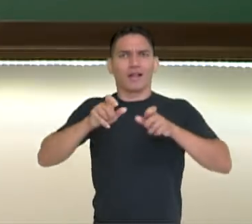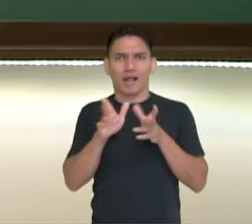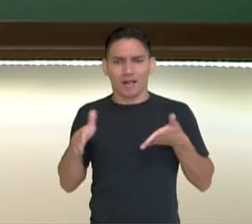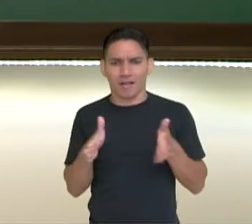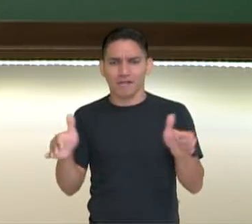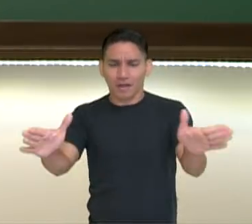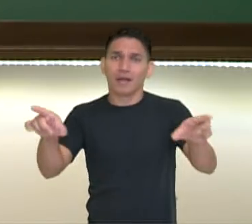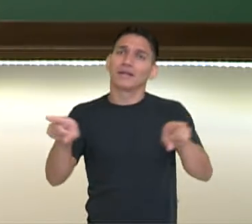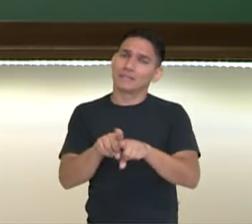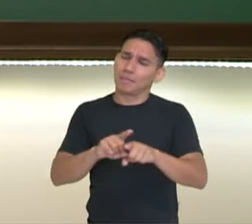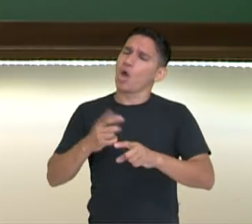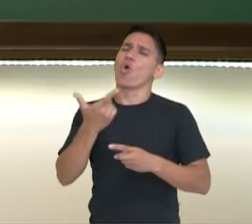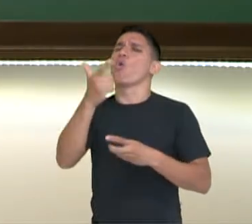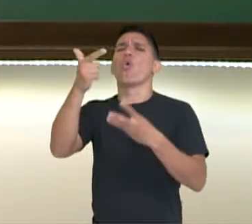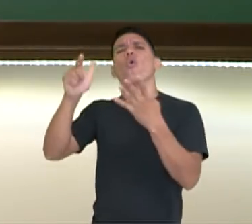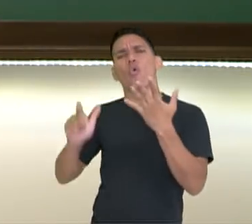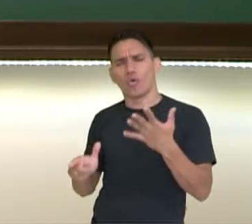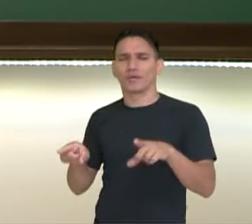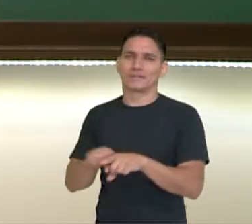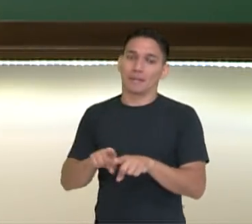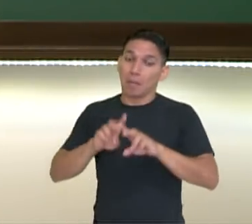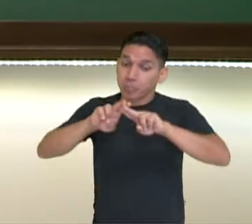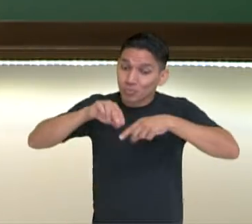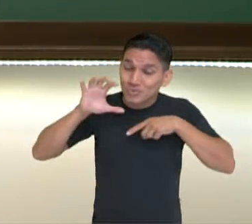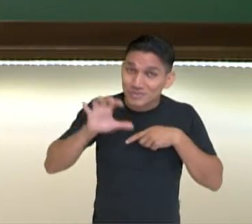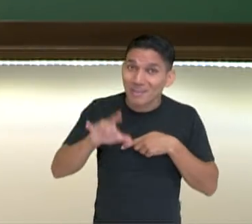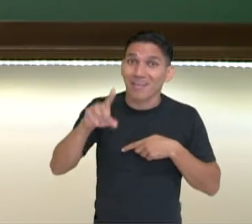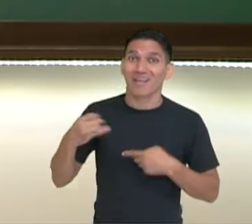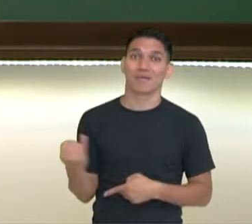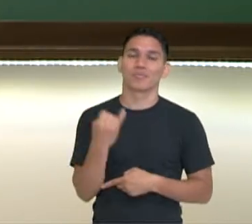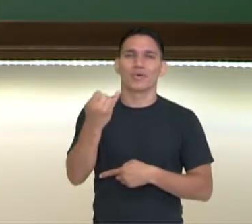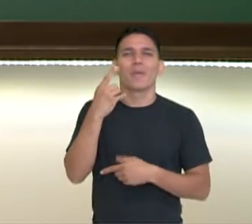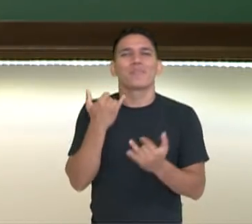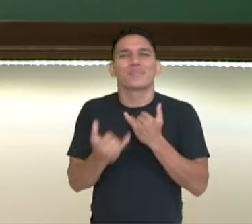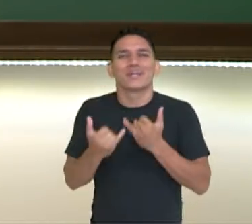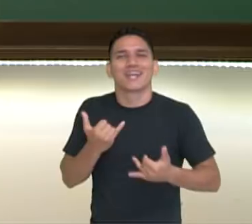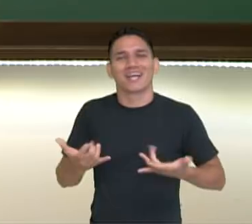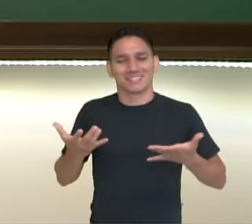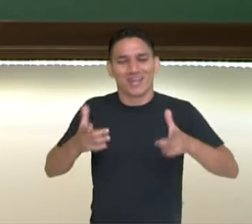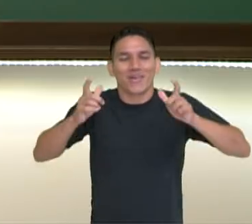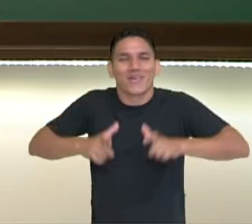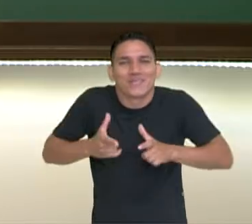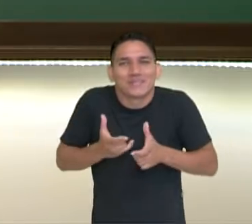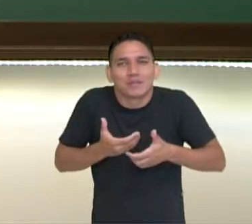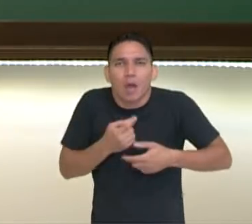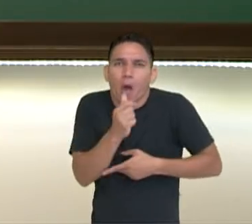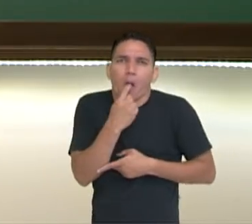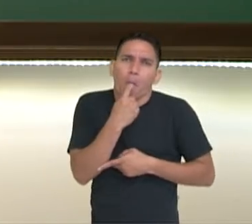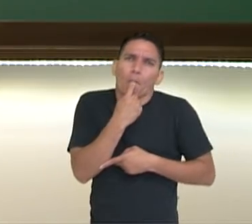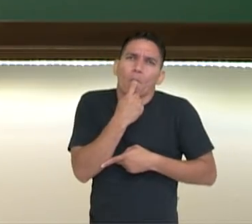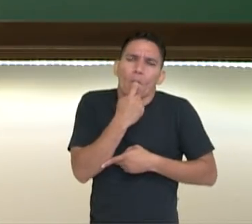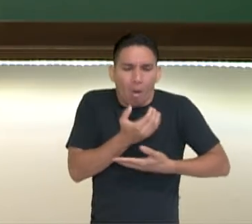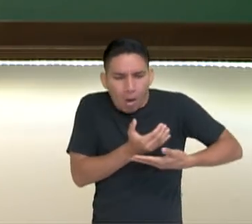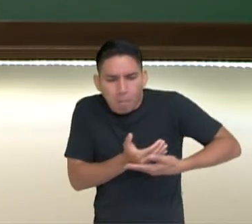nessa região. Então ela se torna muito importante, ela é quase que um berço da civilização ocidental.